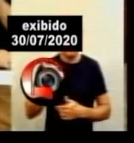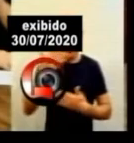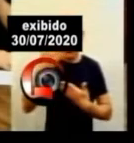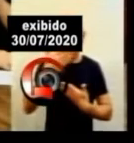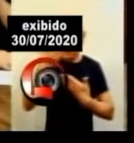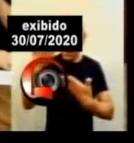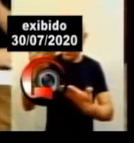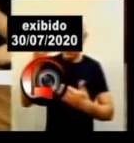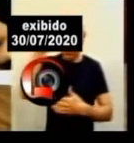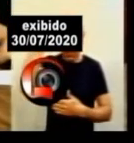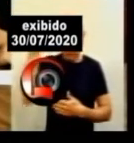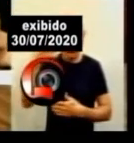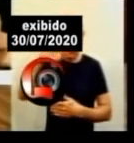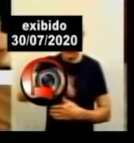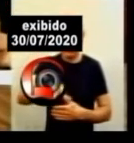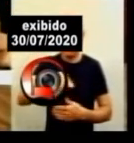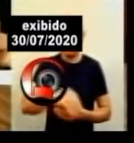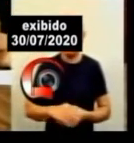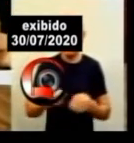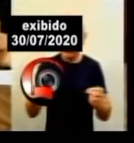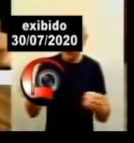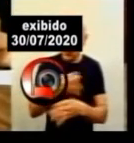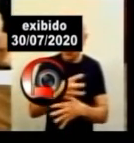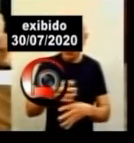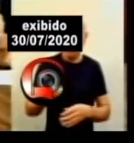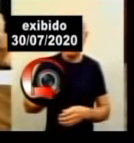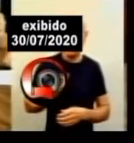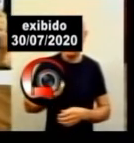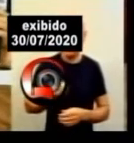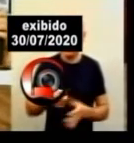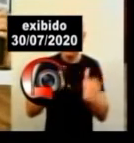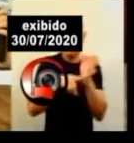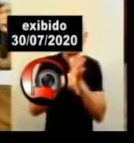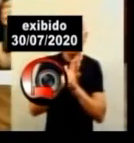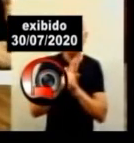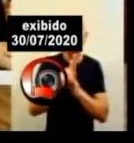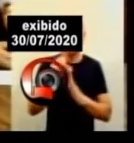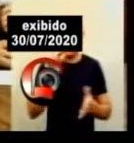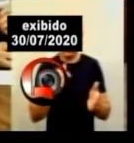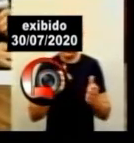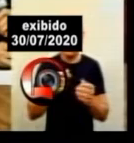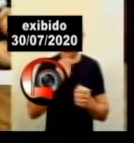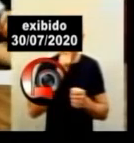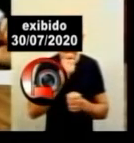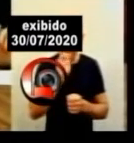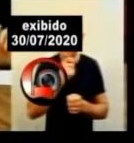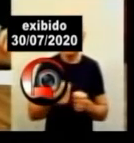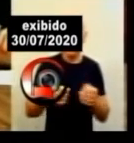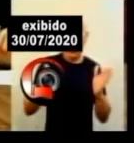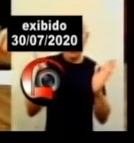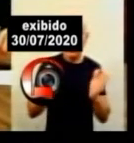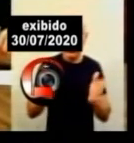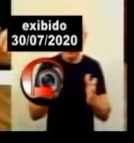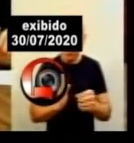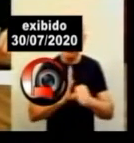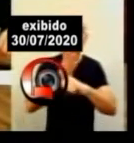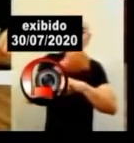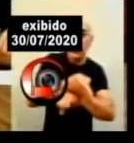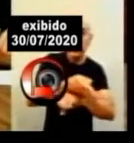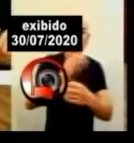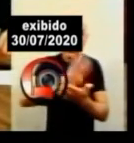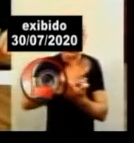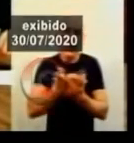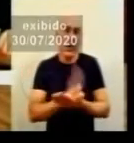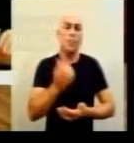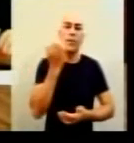Obrigado, Andréia, mais uma vez pela atualização. E antes da pergunta da imprensa, eu gostaria de registrar a presença dos intérpretes de Libras,